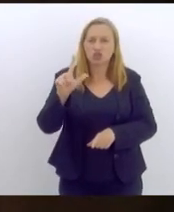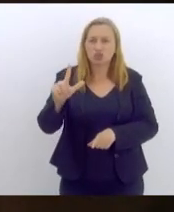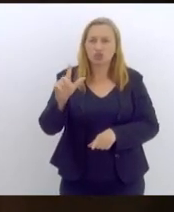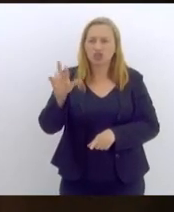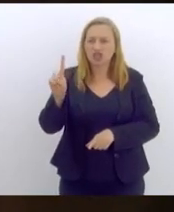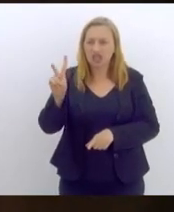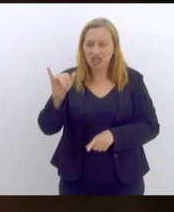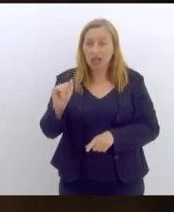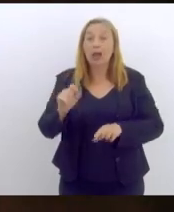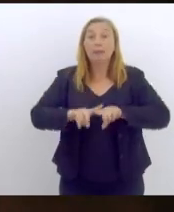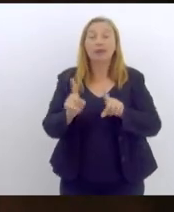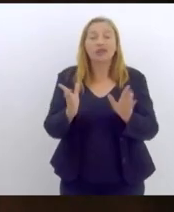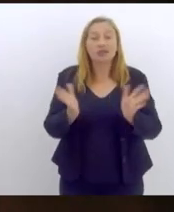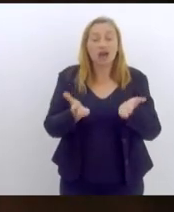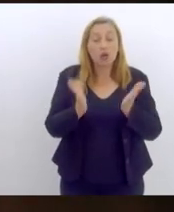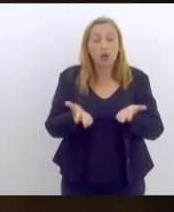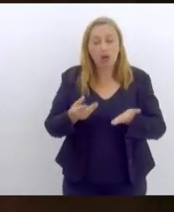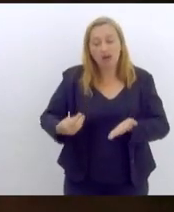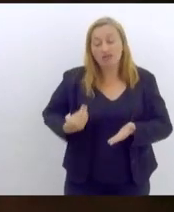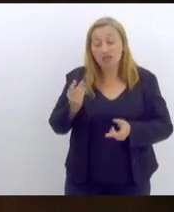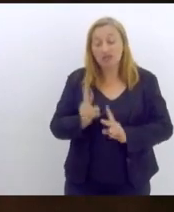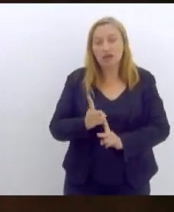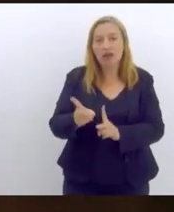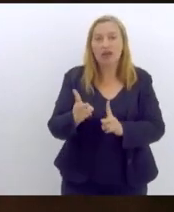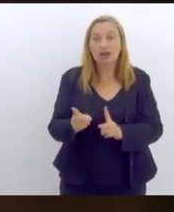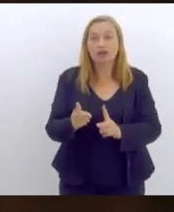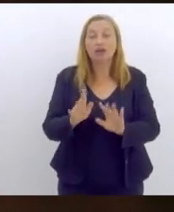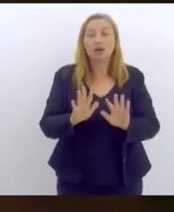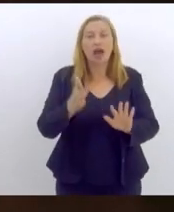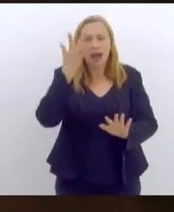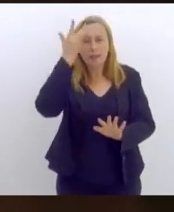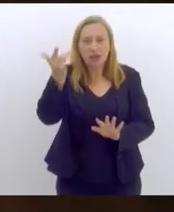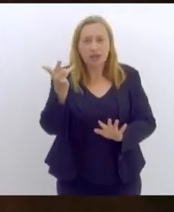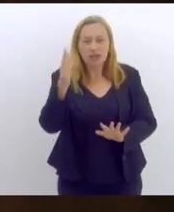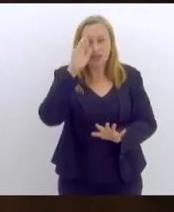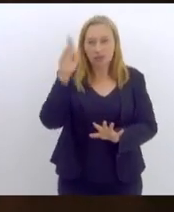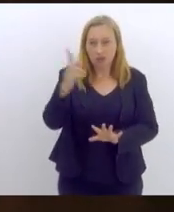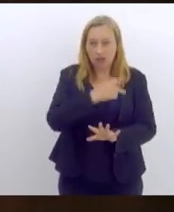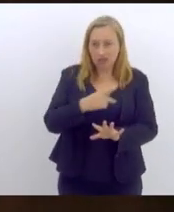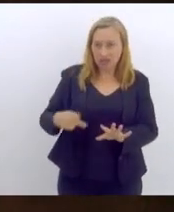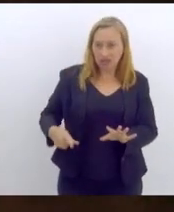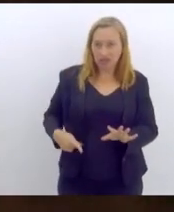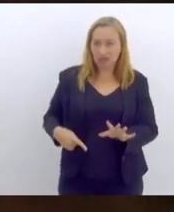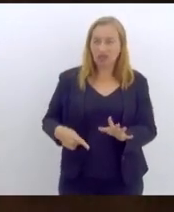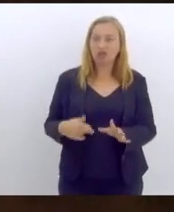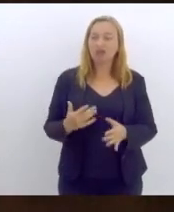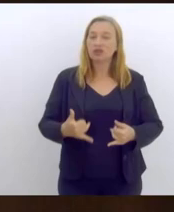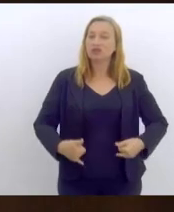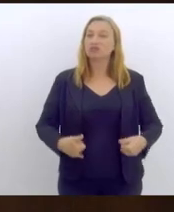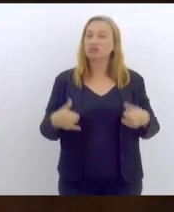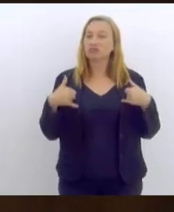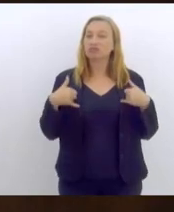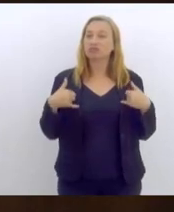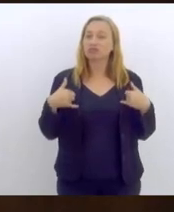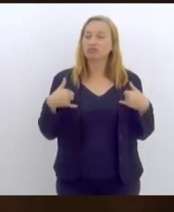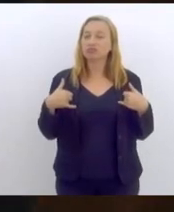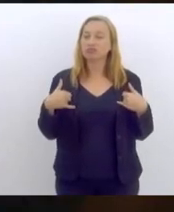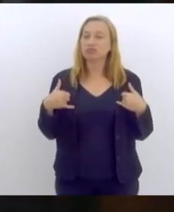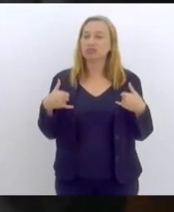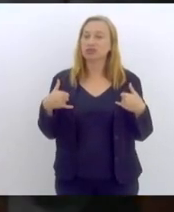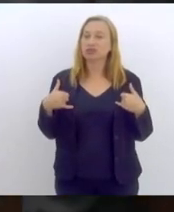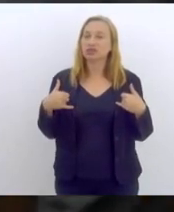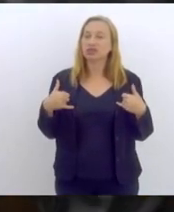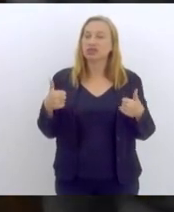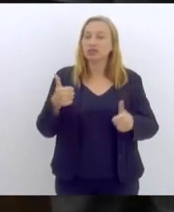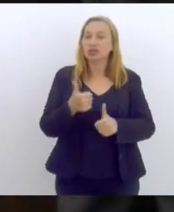agora a vida segue e, a partir de amanhã, senhor presidente, eu vou ter a honra de assumir a Secretaria